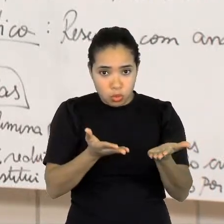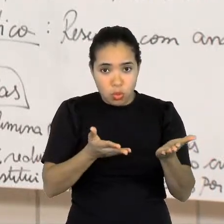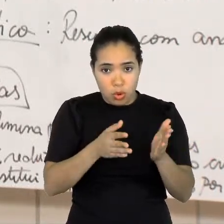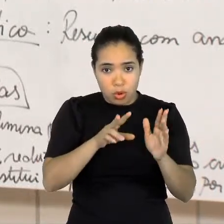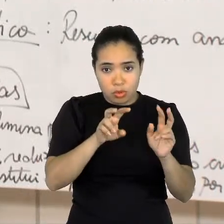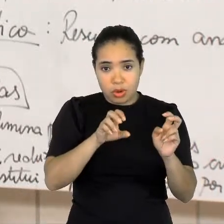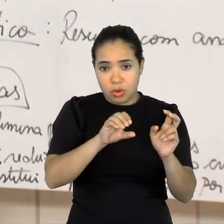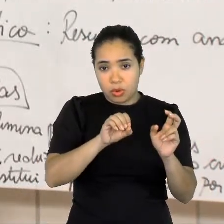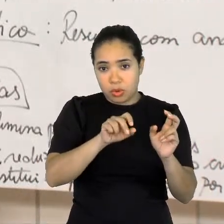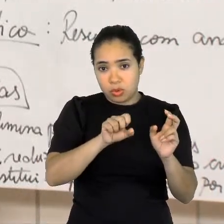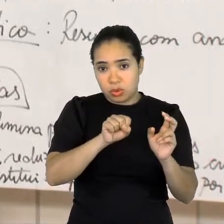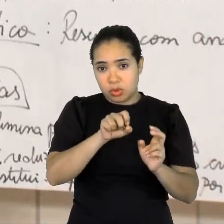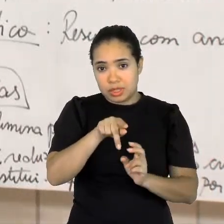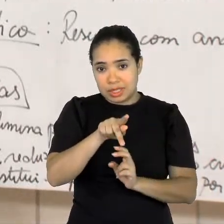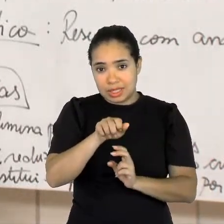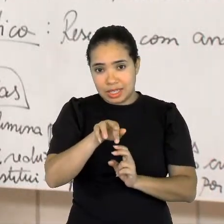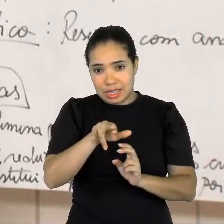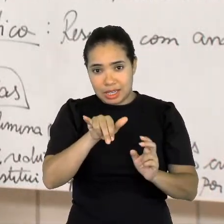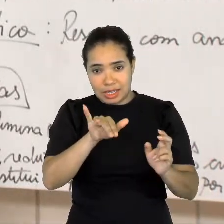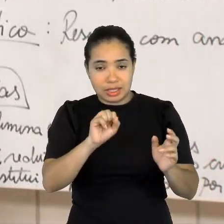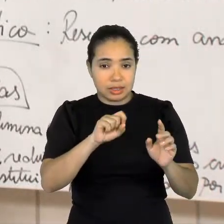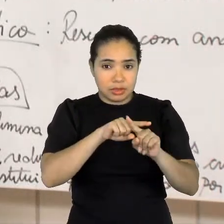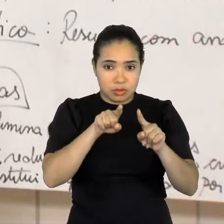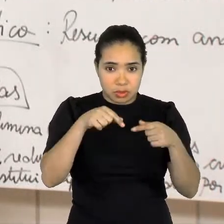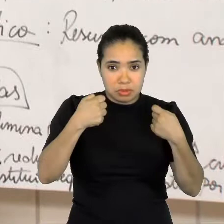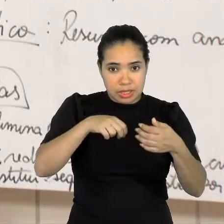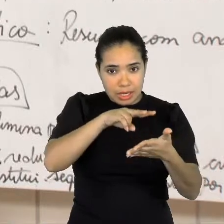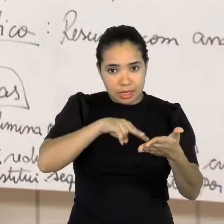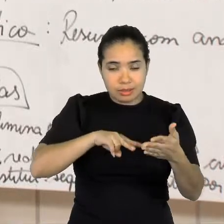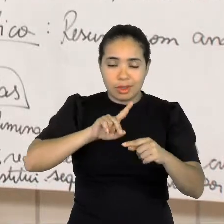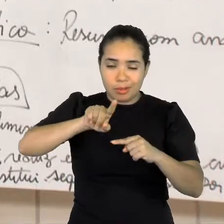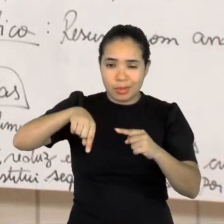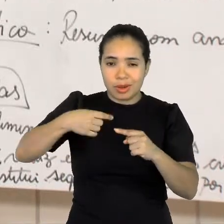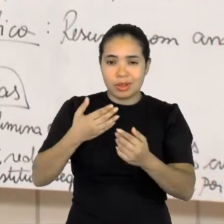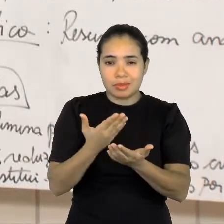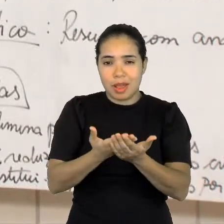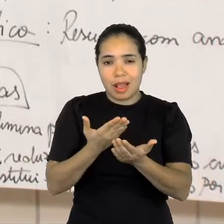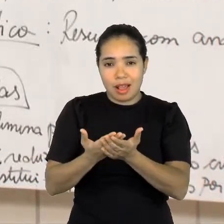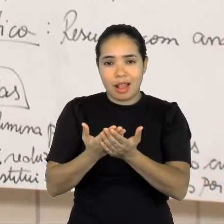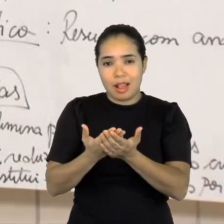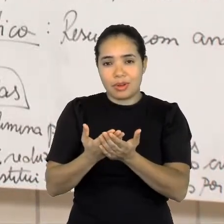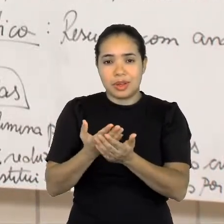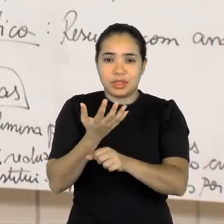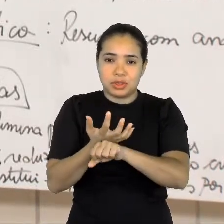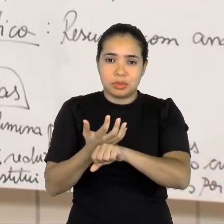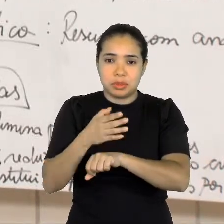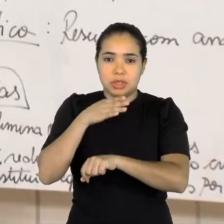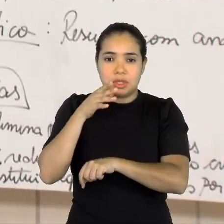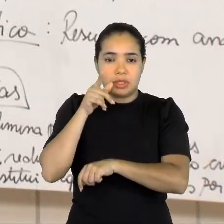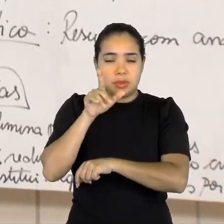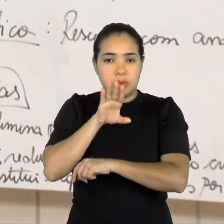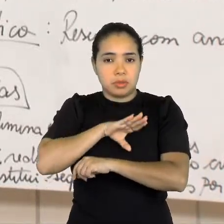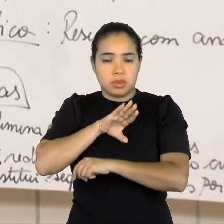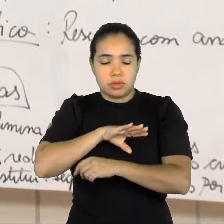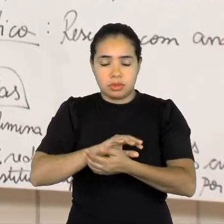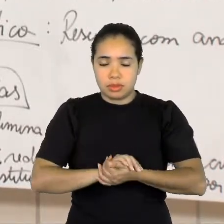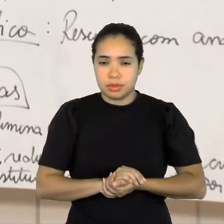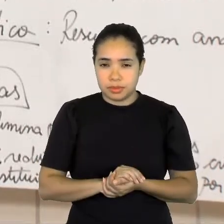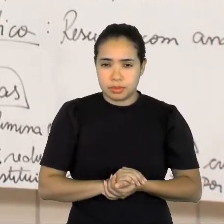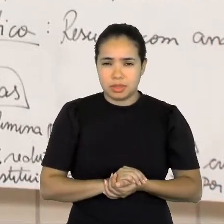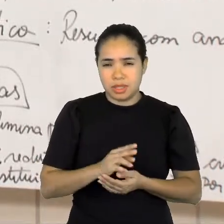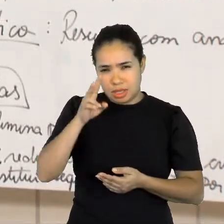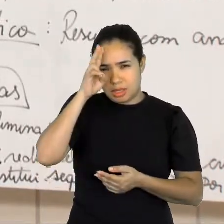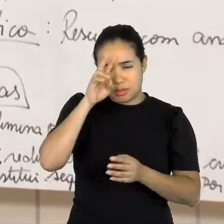tá bom? Então eu conto com vocês, até a próxima teleaula de língua portuguesa. Lembrando que todo esse conteúdo